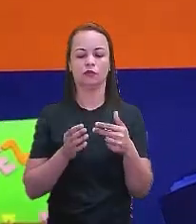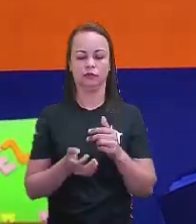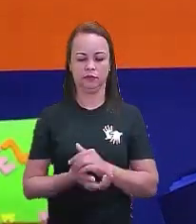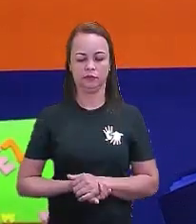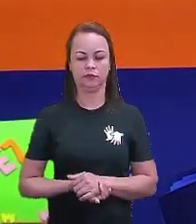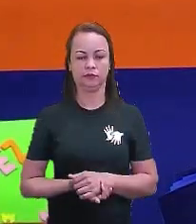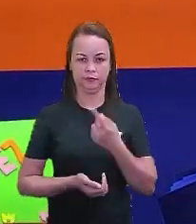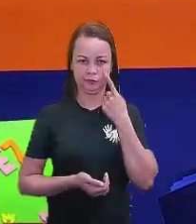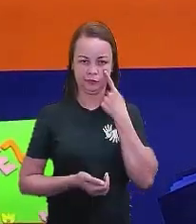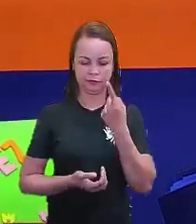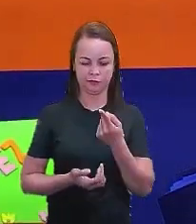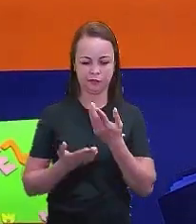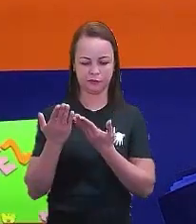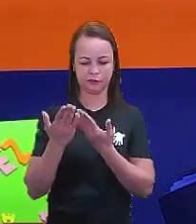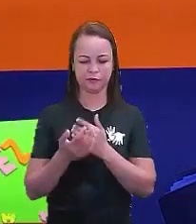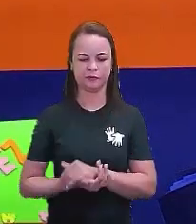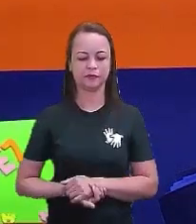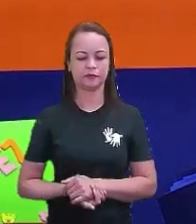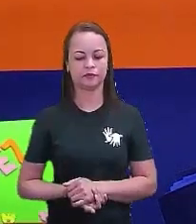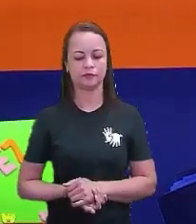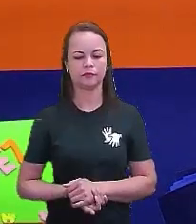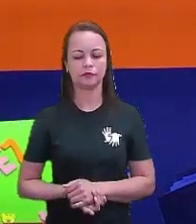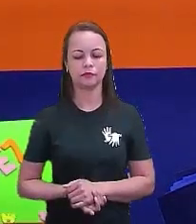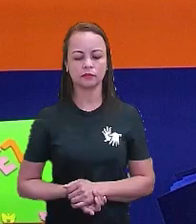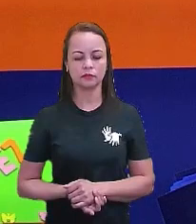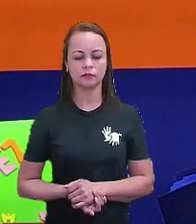as orelhinhas em pé.